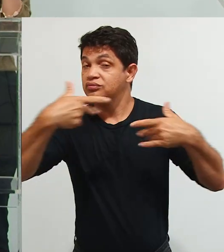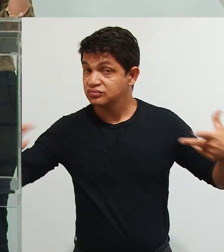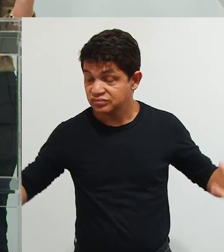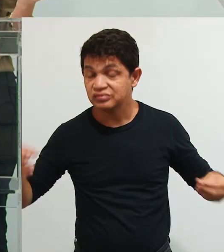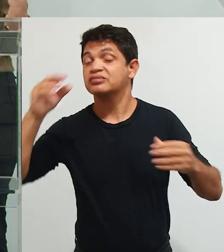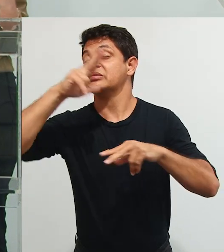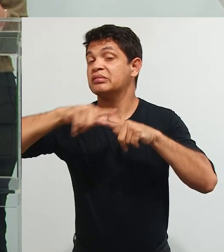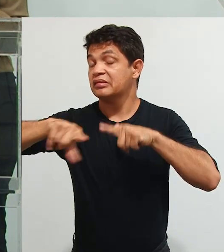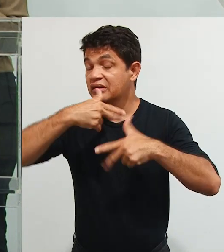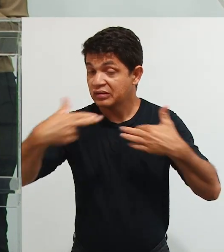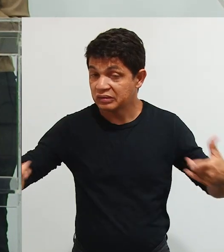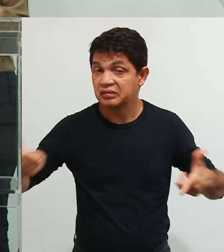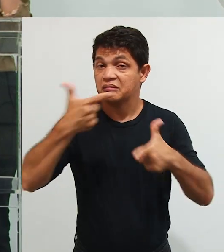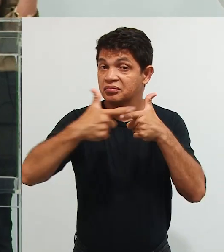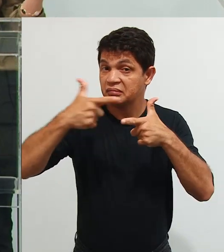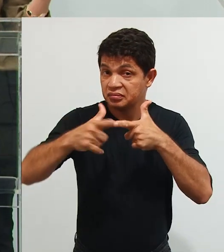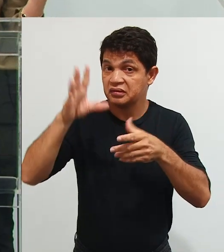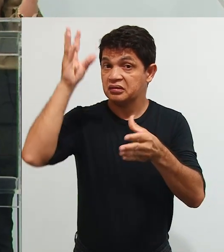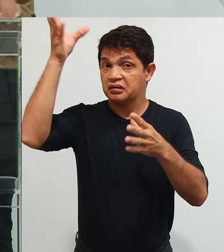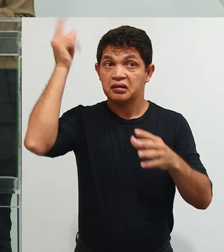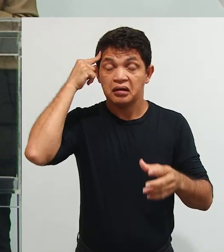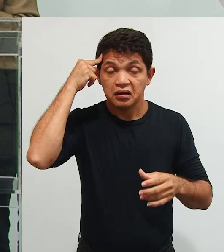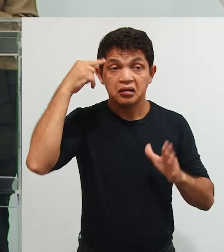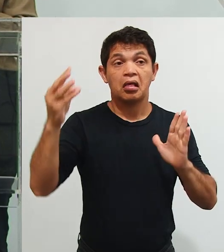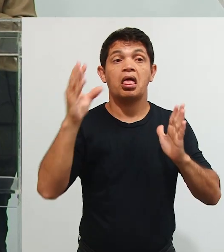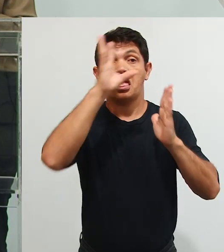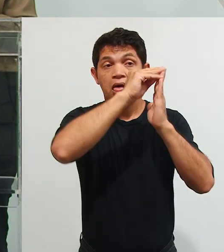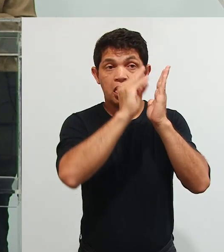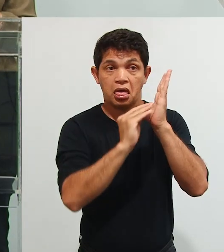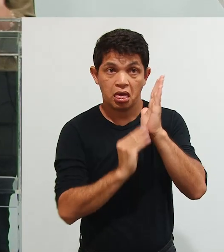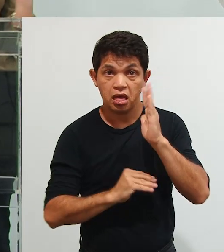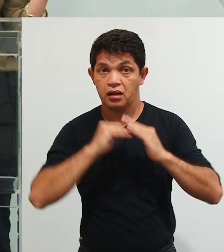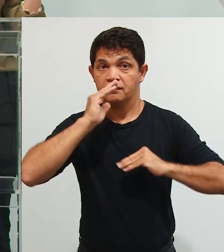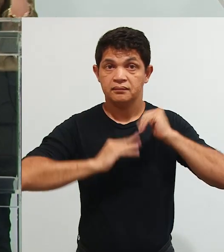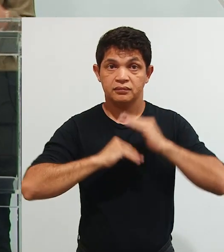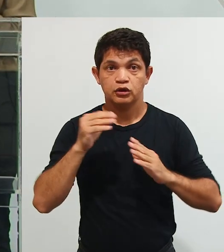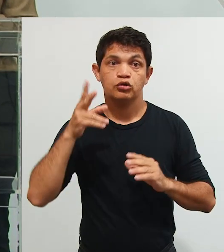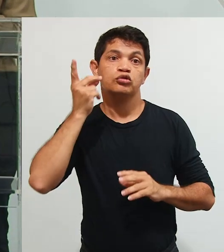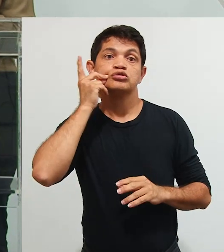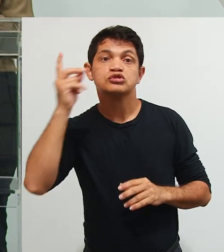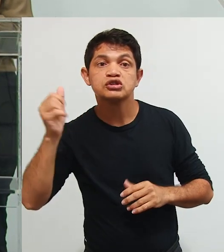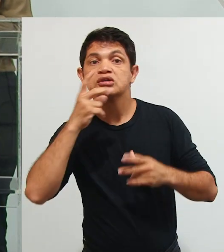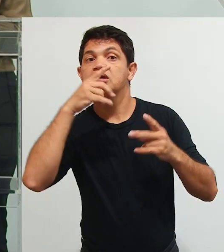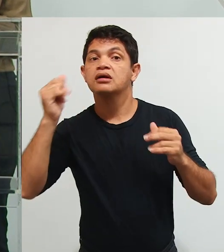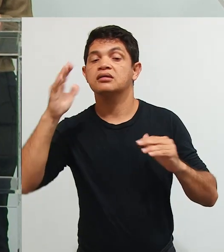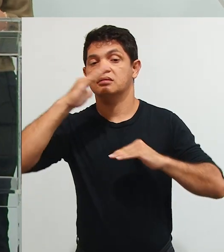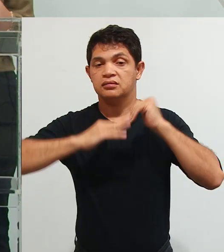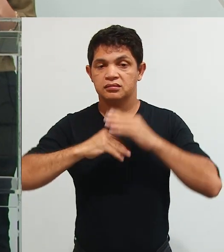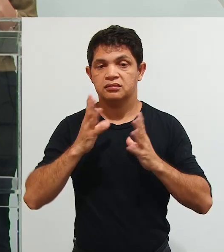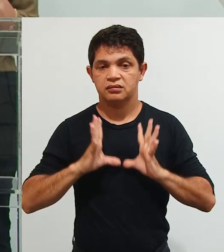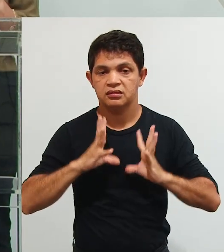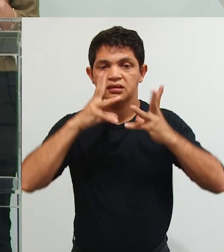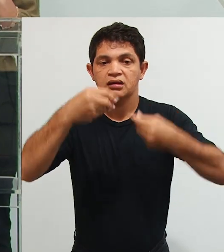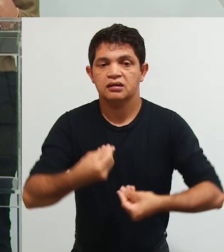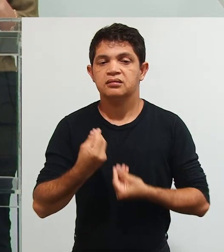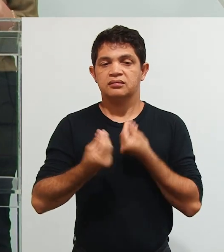nossos pensamentos acelerados, especialmente nos dias, né, atualmente. Então, nosso pensamento é